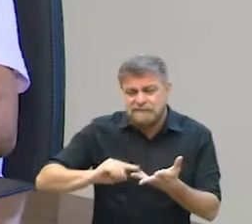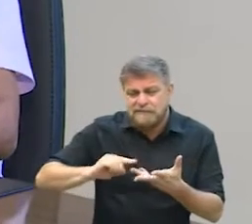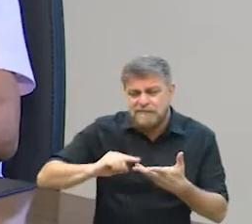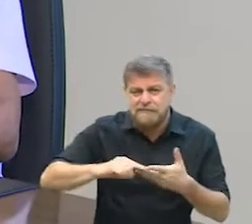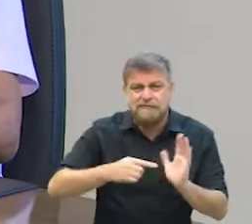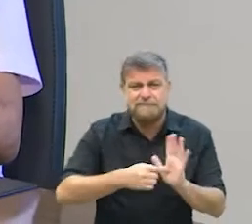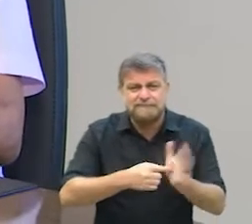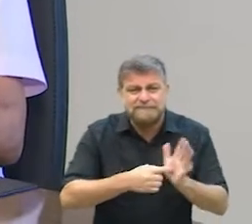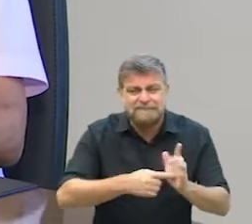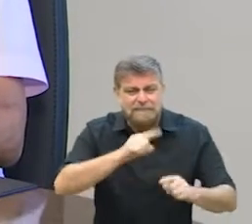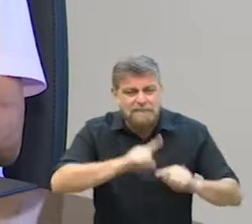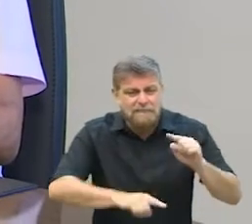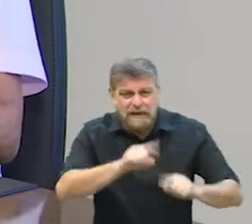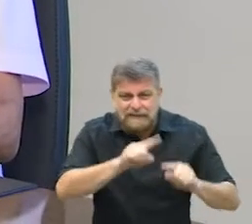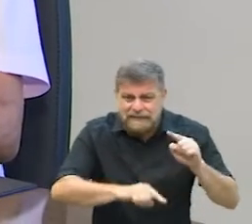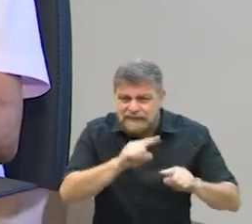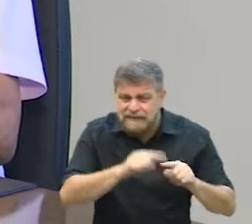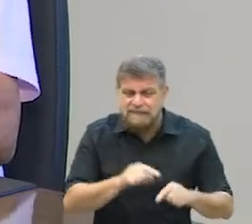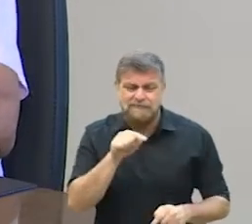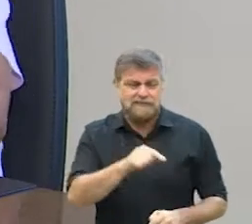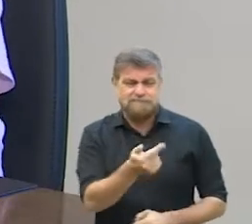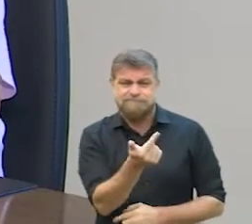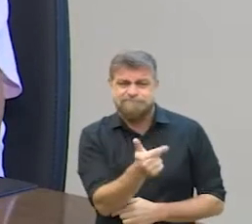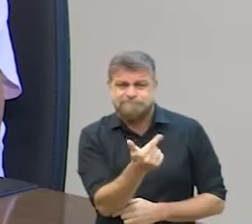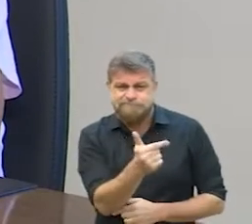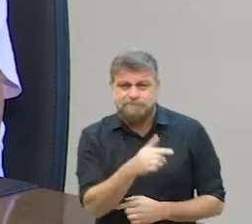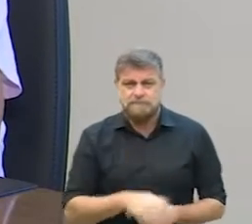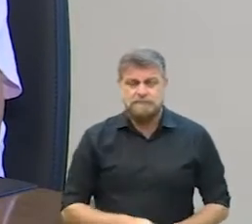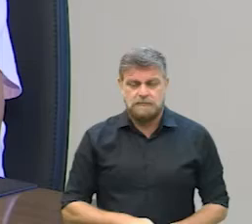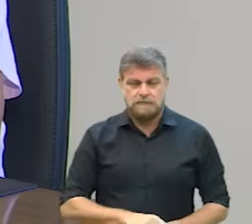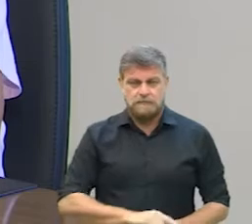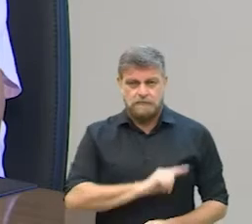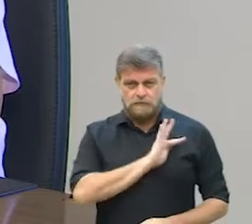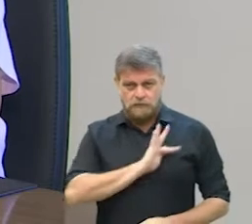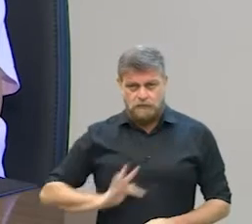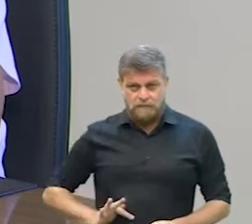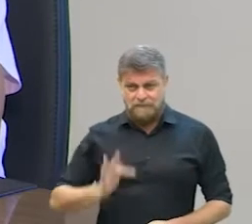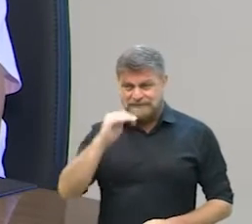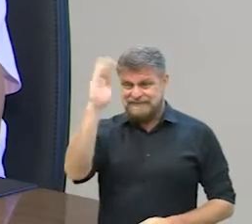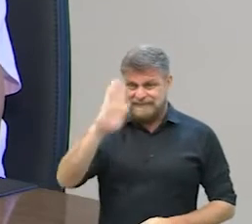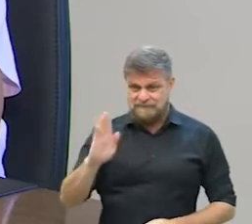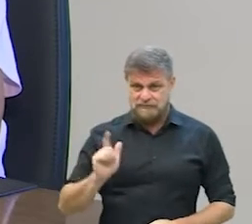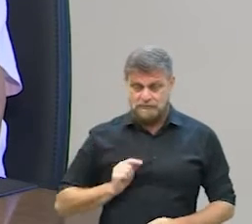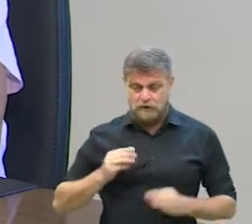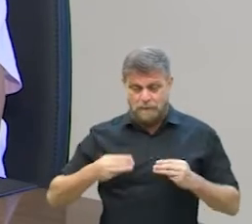está faltando equipamentos. E como foi o presidente da